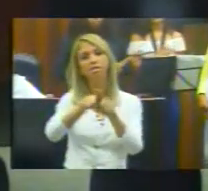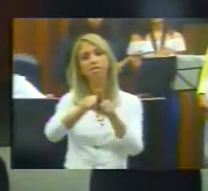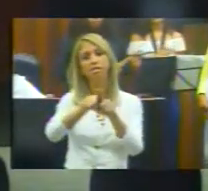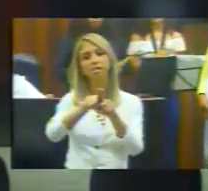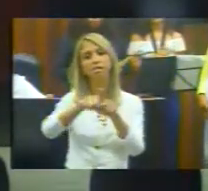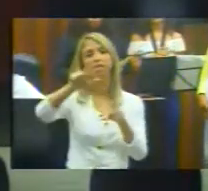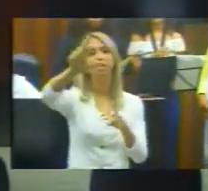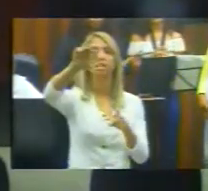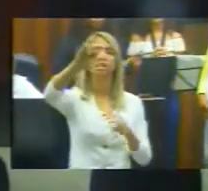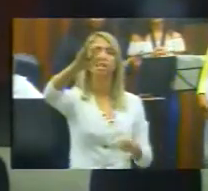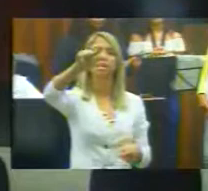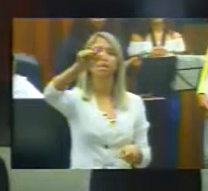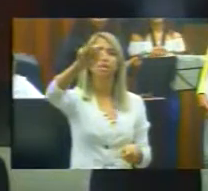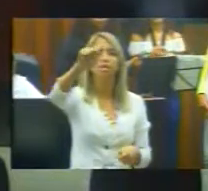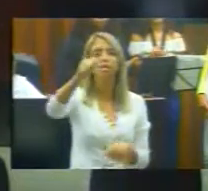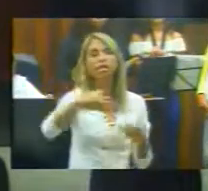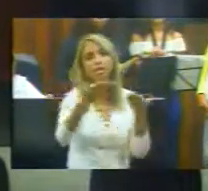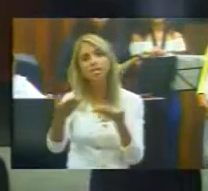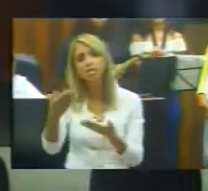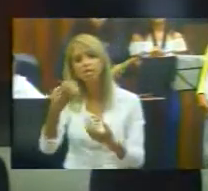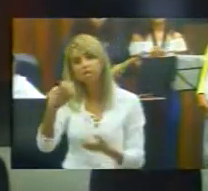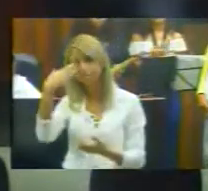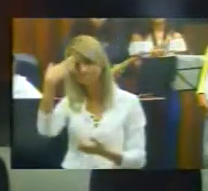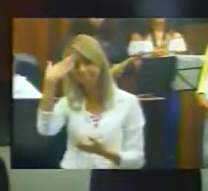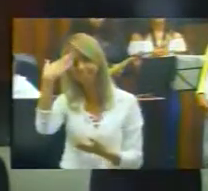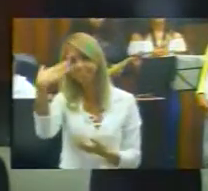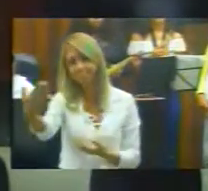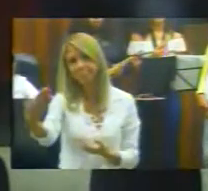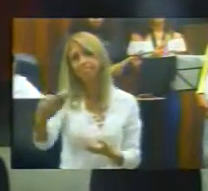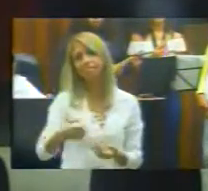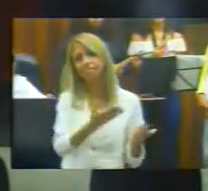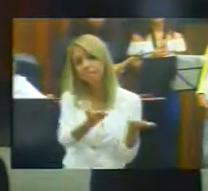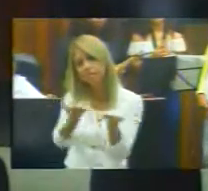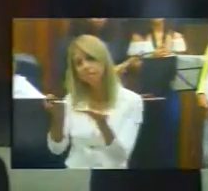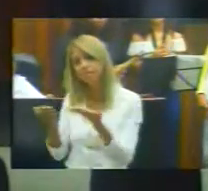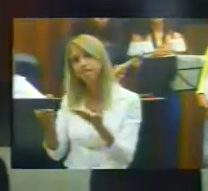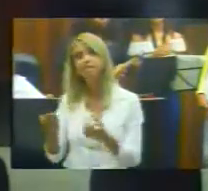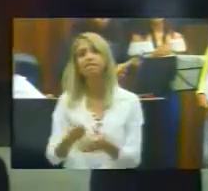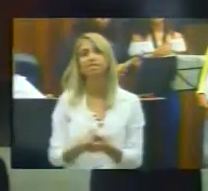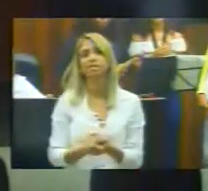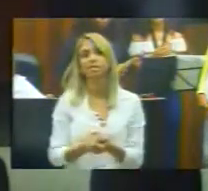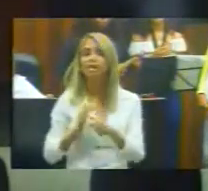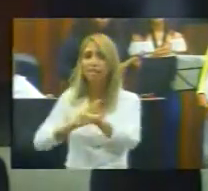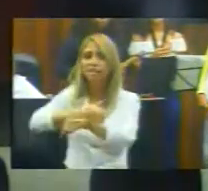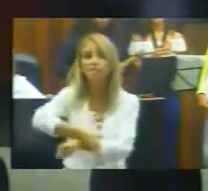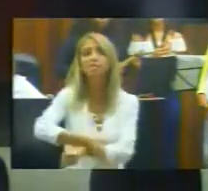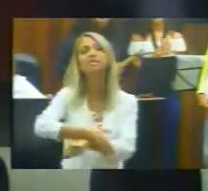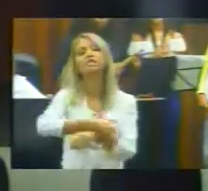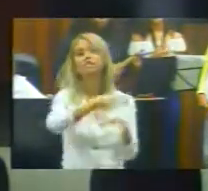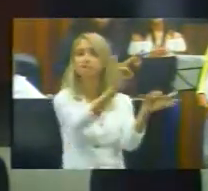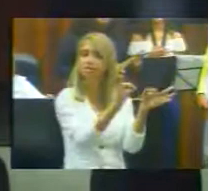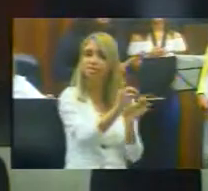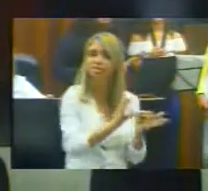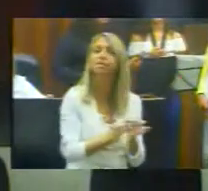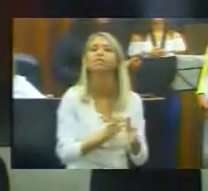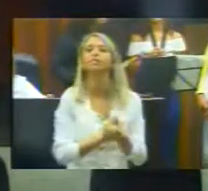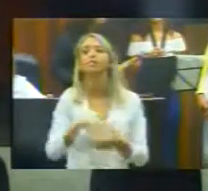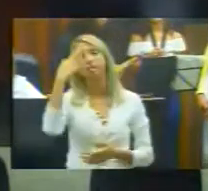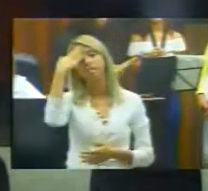isso? Então, quero agradecer a presença de vocês que vieram de Nova Friburgo para compor aqui a